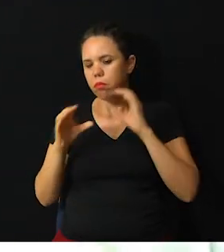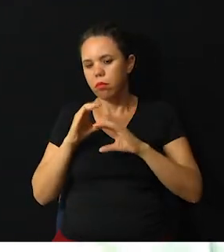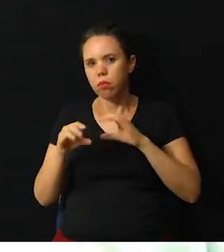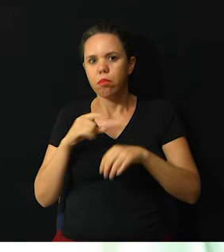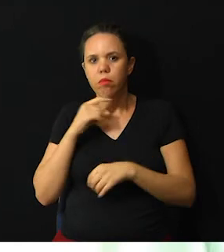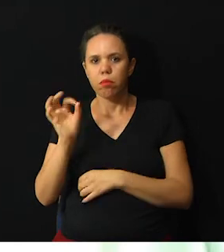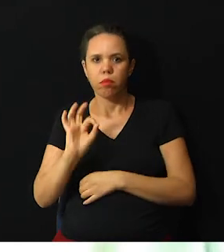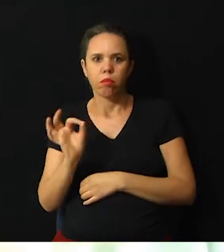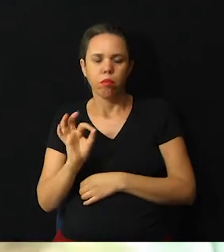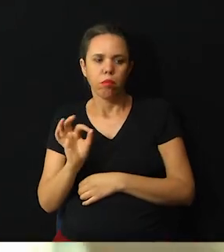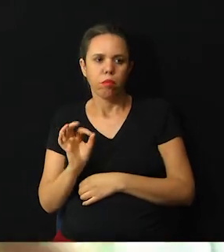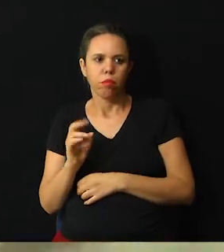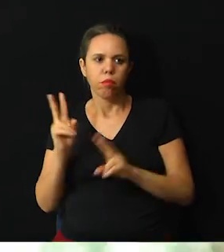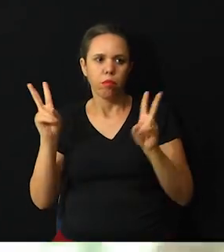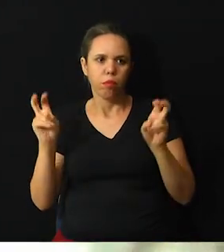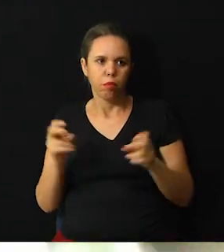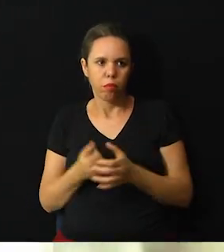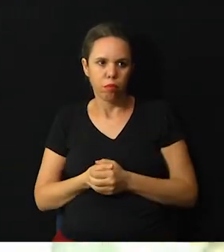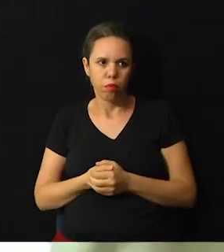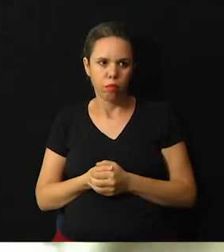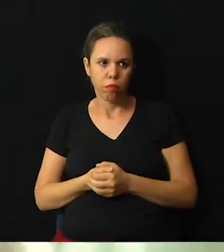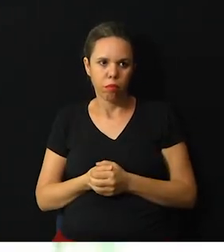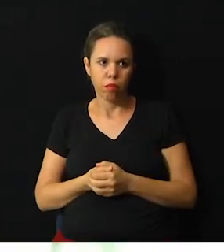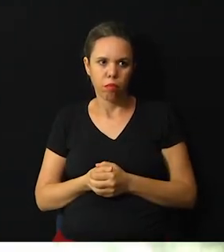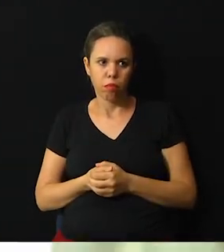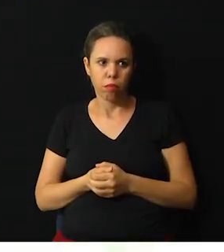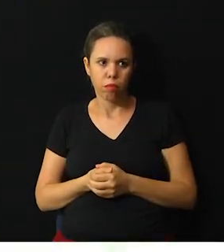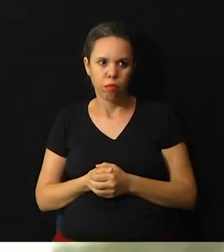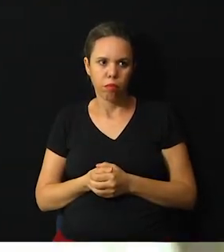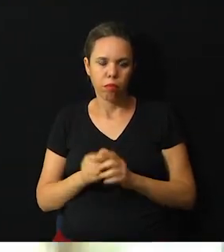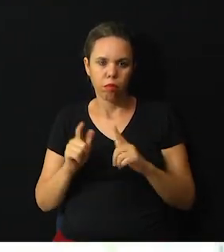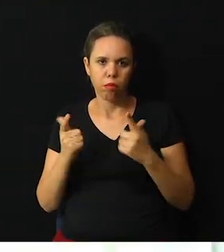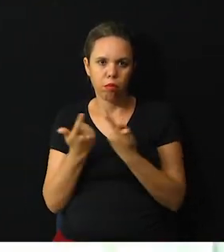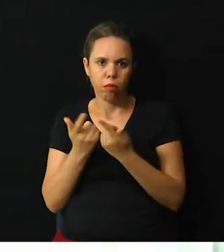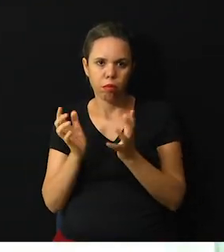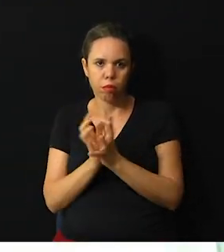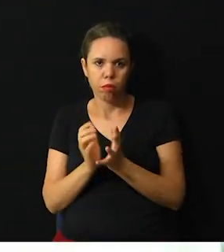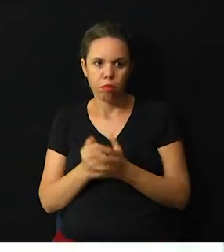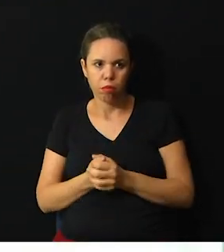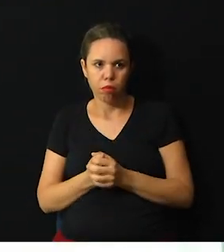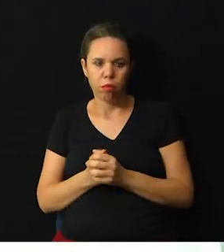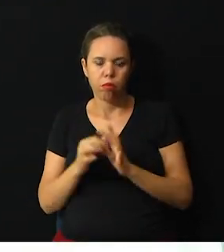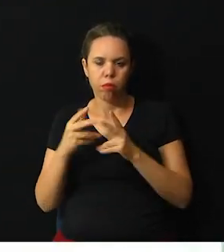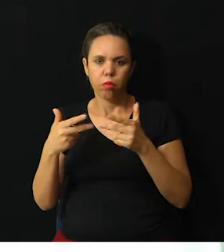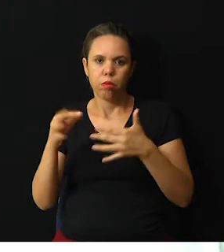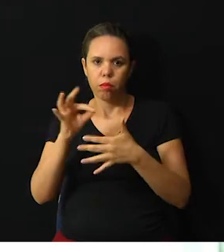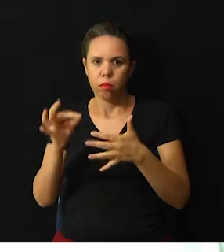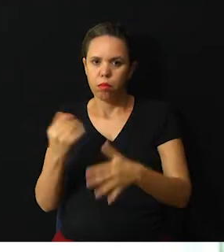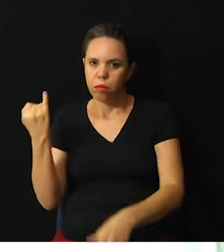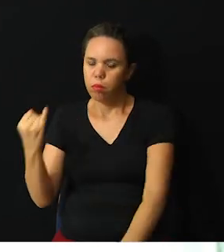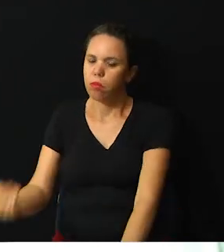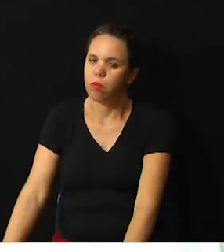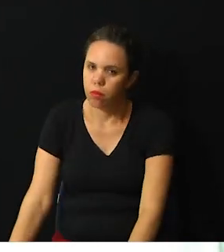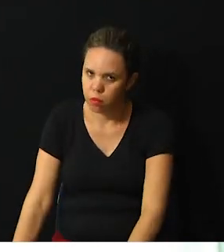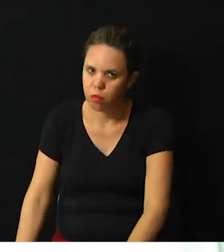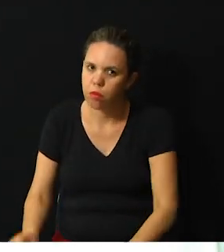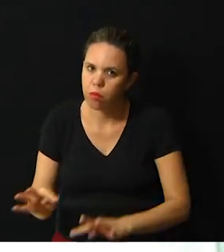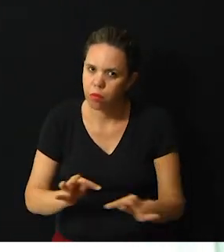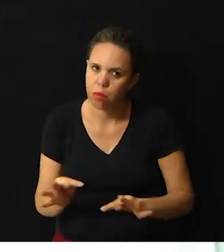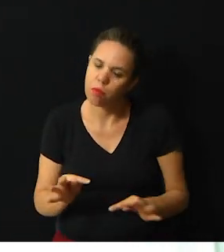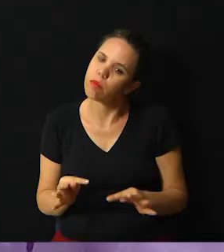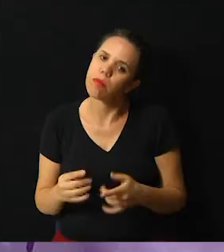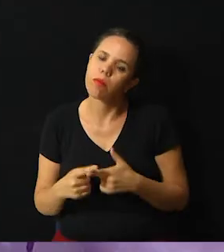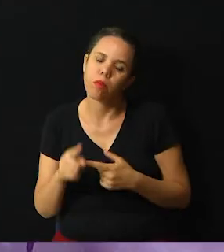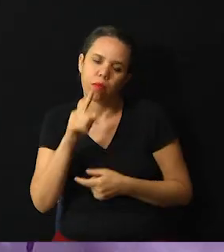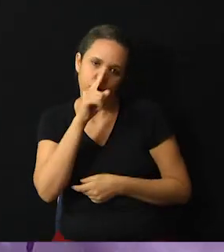mais seguir o assunto que está rodando ali entre o grupo. Então, todas essas coisas são muito importantes de ser tratadas.